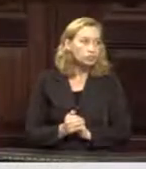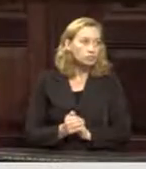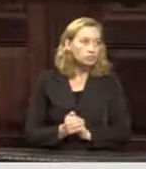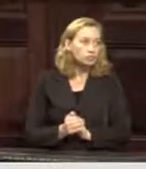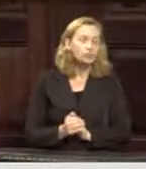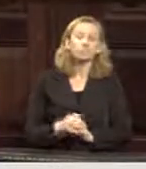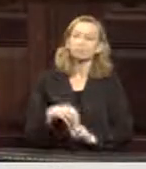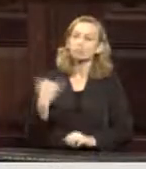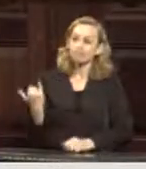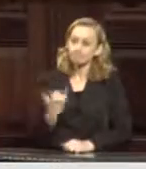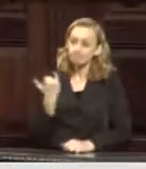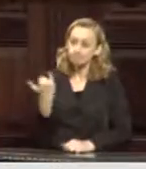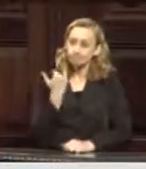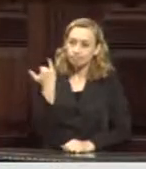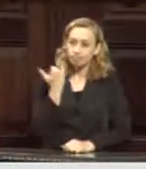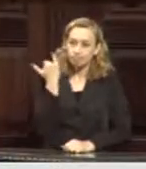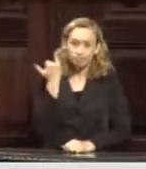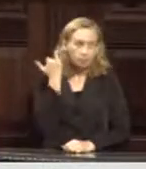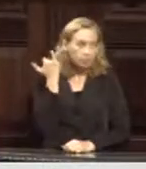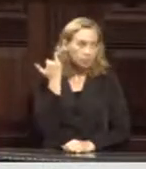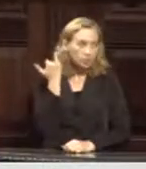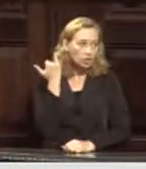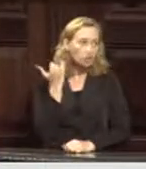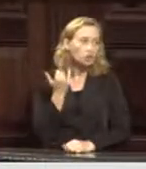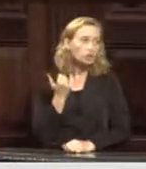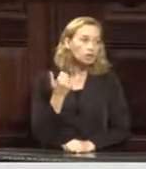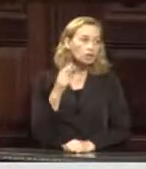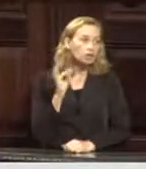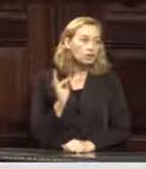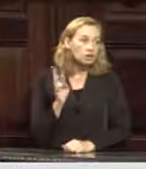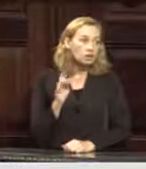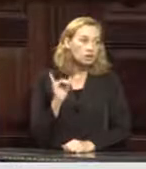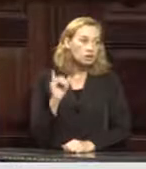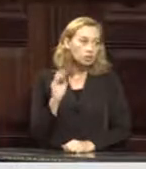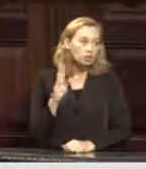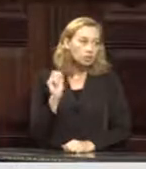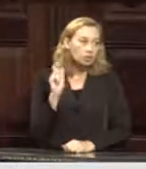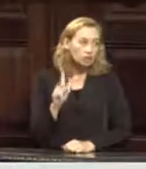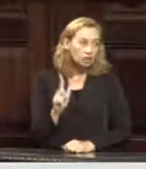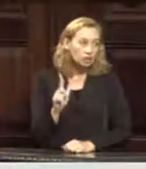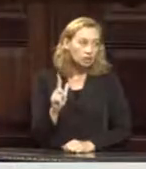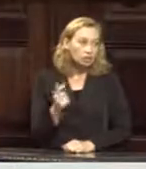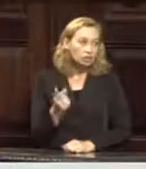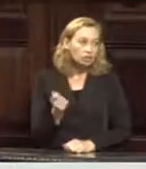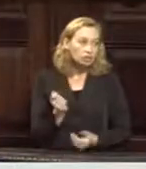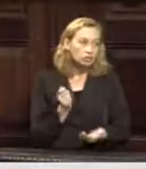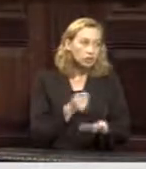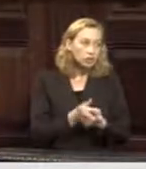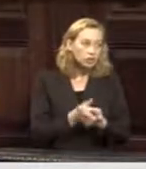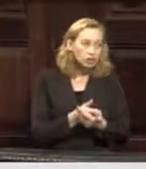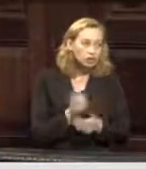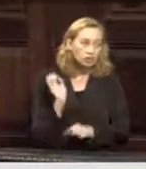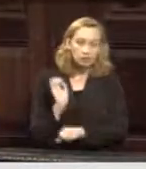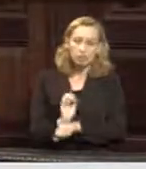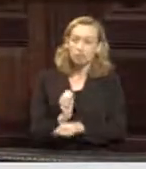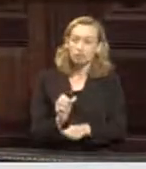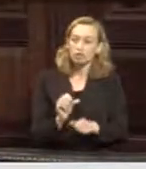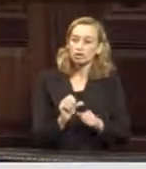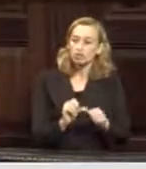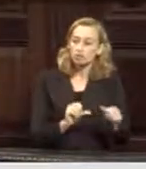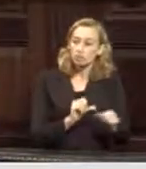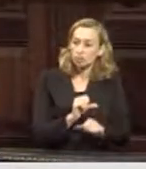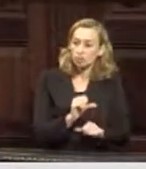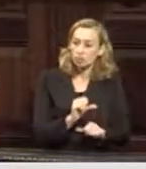muito importante que o Tribunal de Contas do Estado modifique os seus procedimentos para avaliação